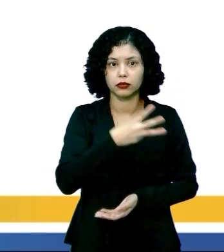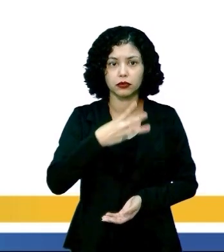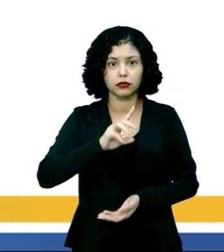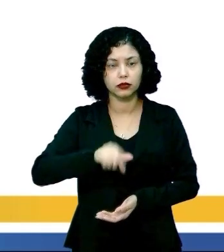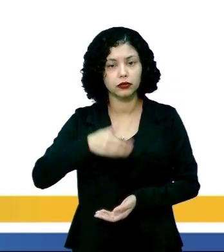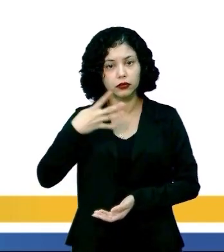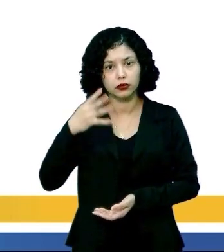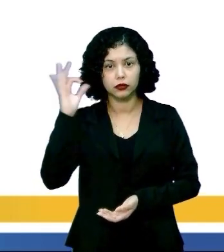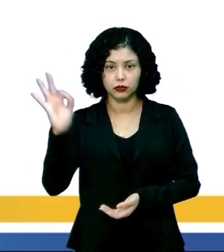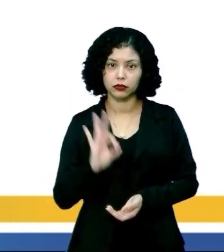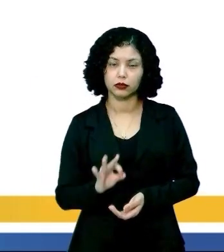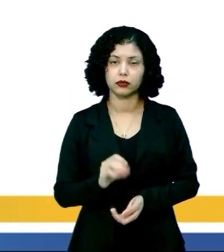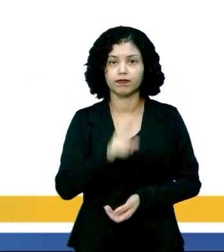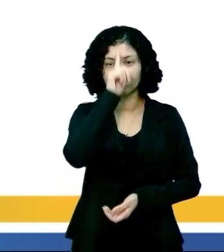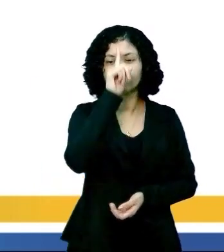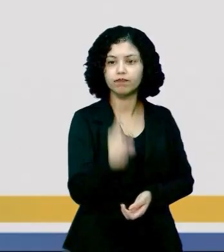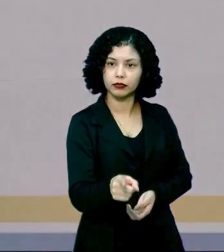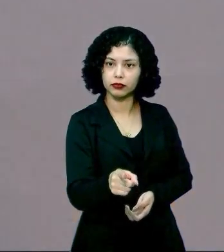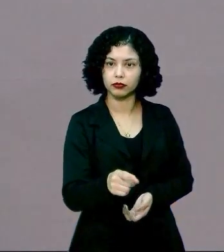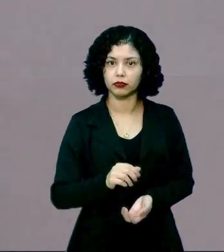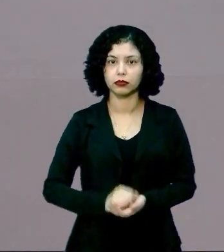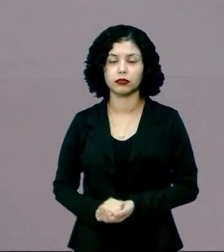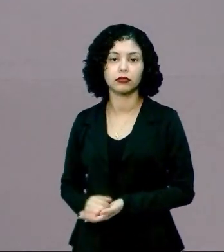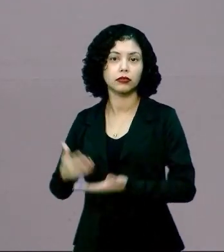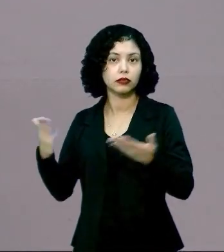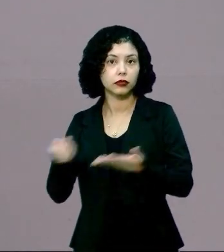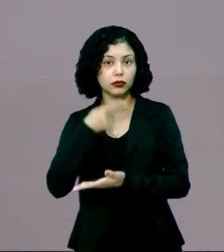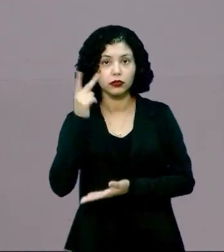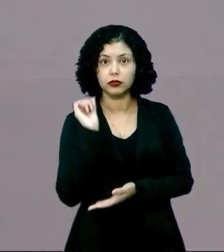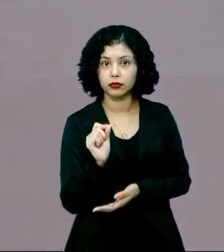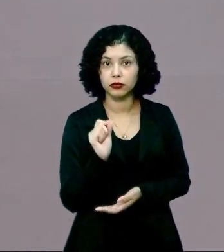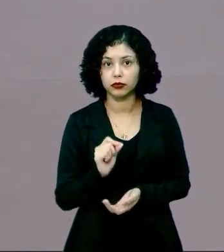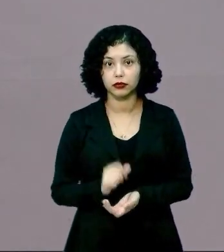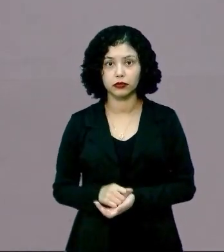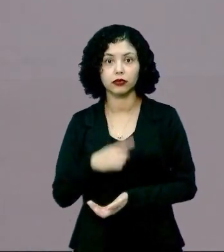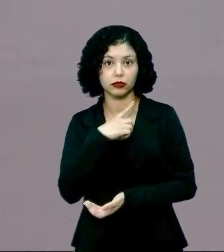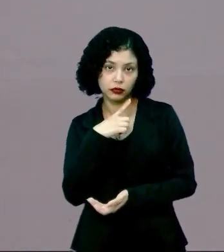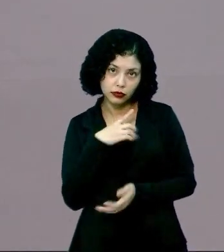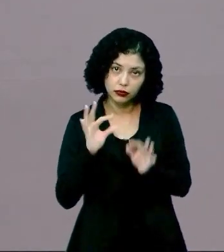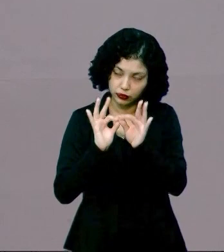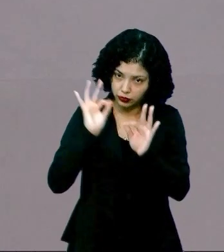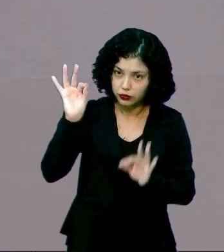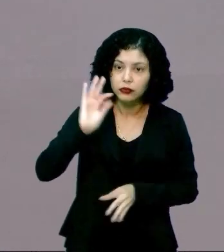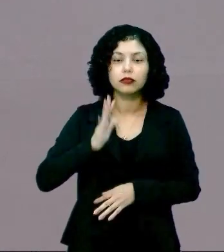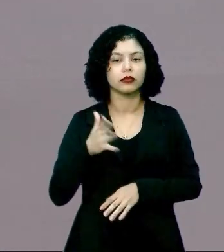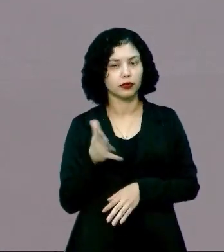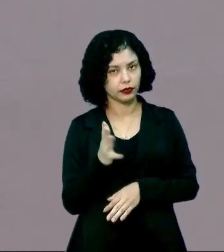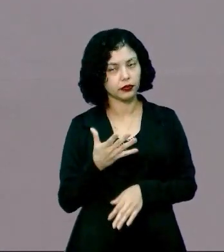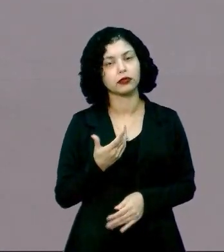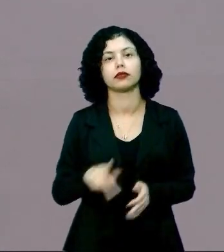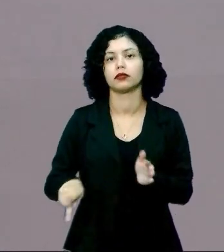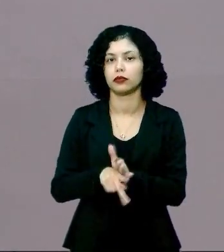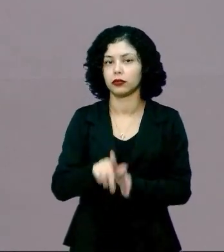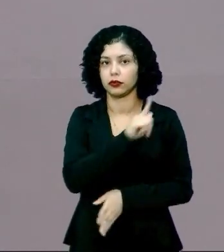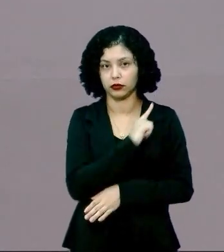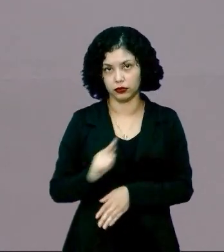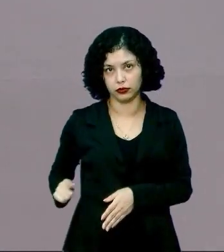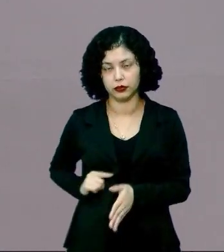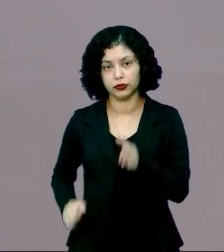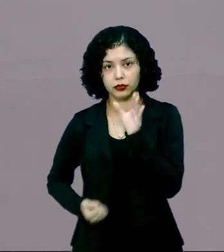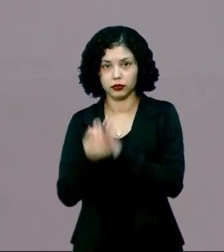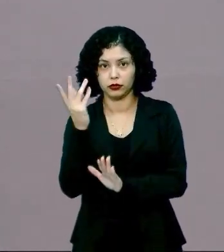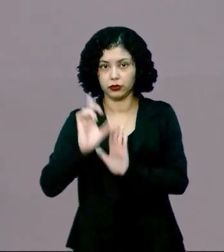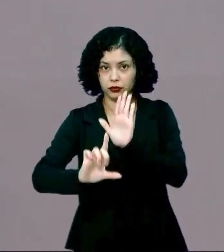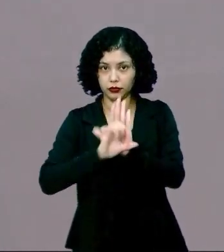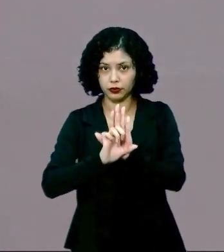33,4% dos casos julgados. Aí ele diz assim, existe uma medida já criada pelo governo, foi criada uma